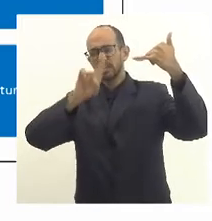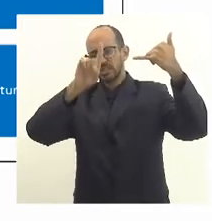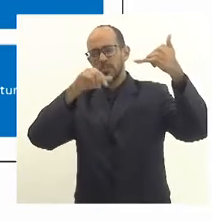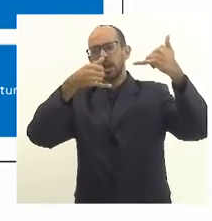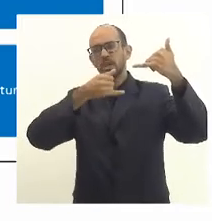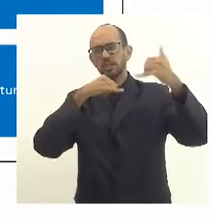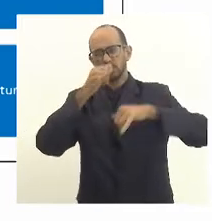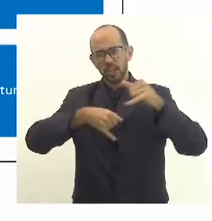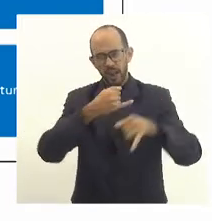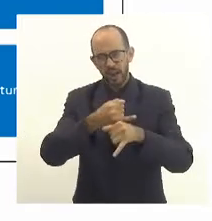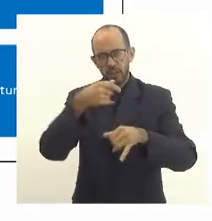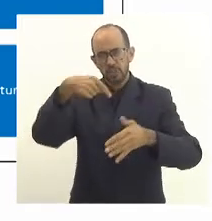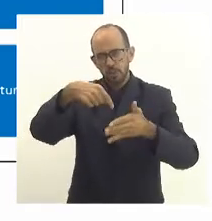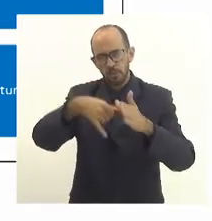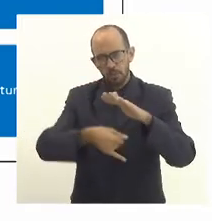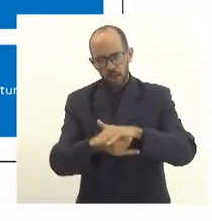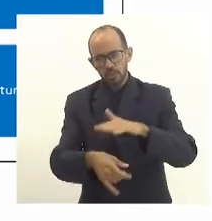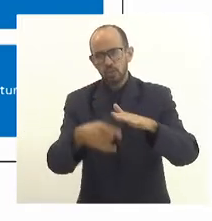espera